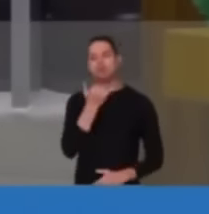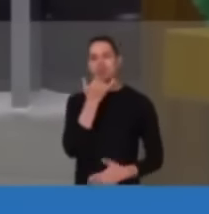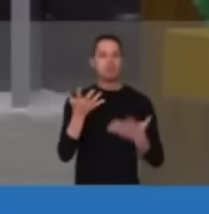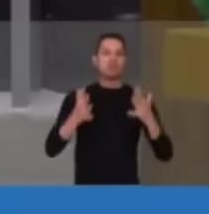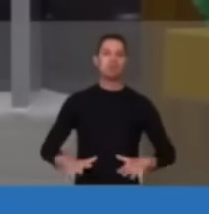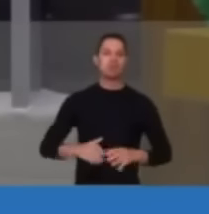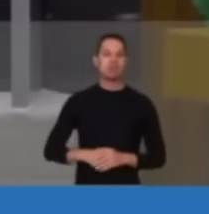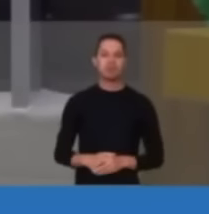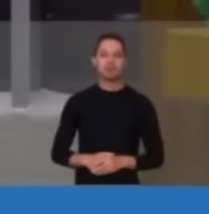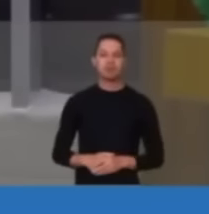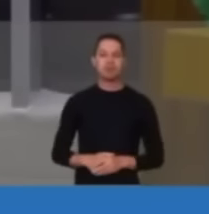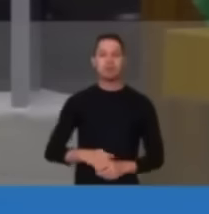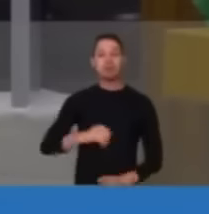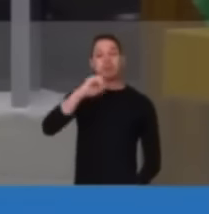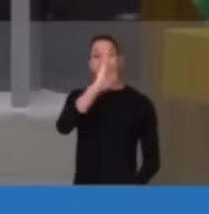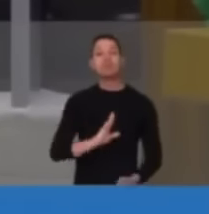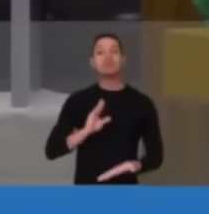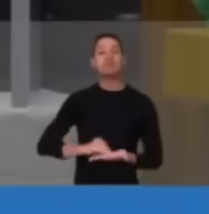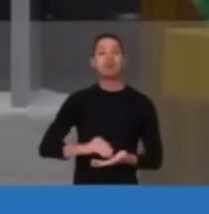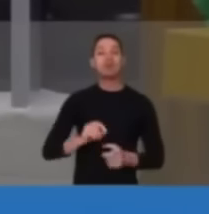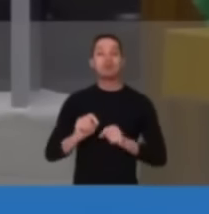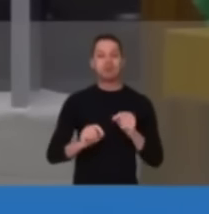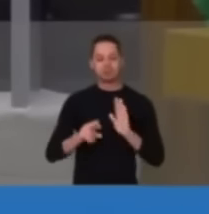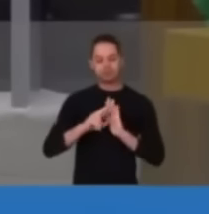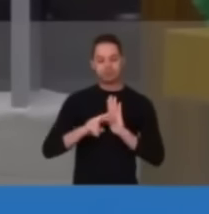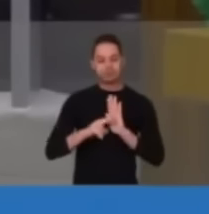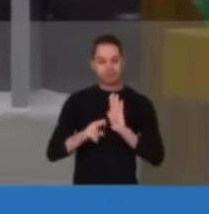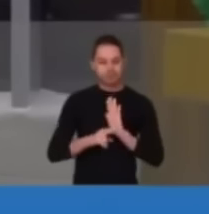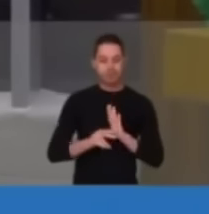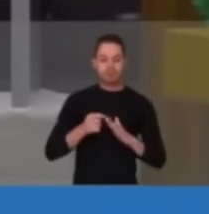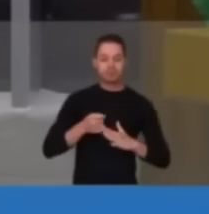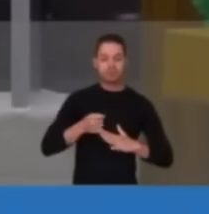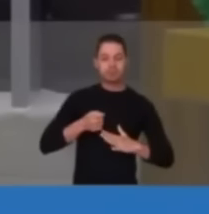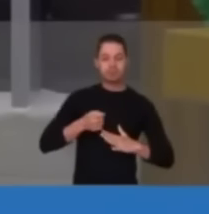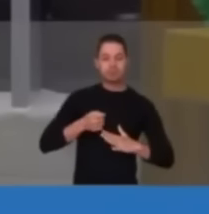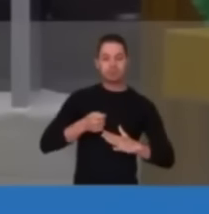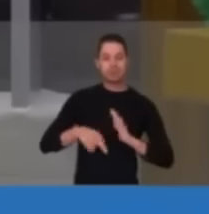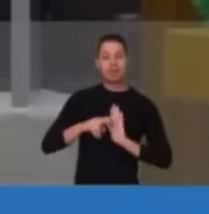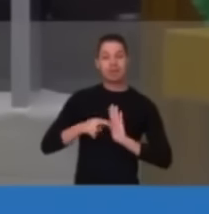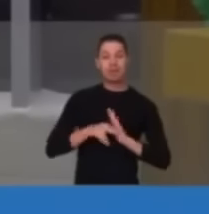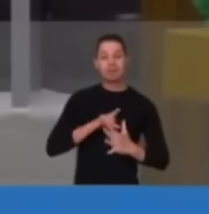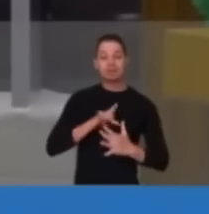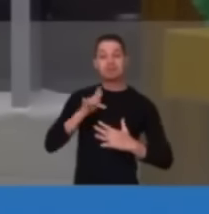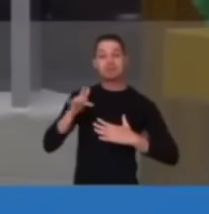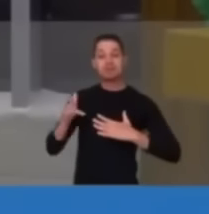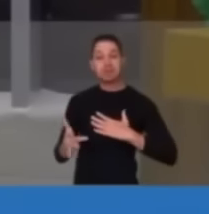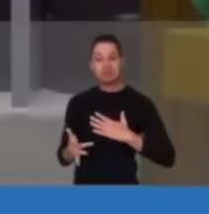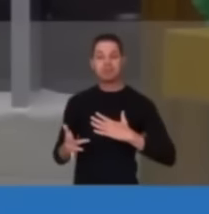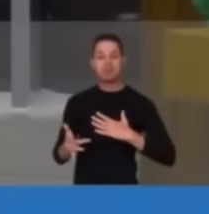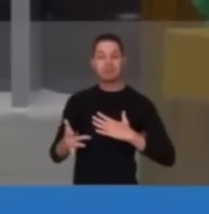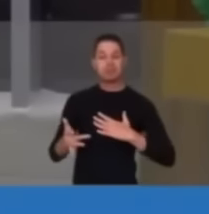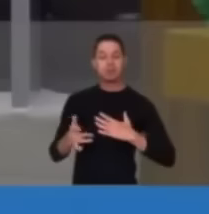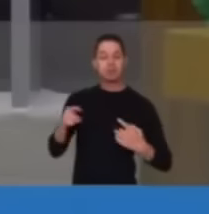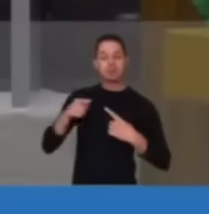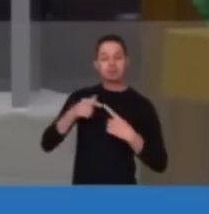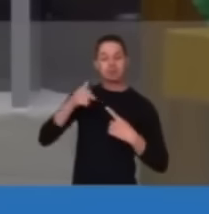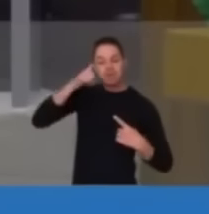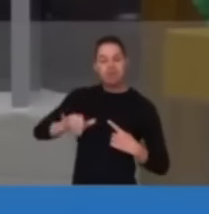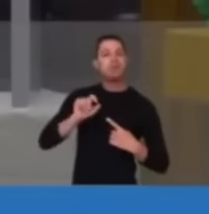para o Brasil é nós termos a regulamentação das fake a regulamentação das redes sociais para evitar as fake